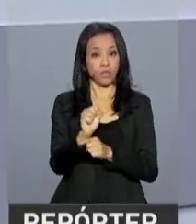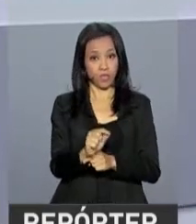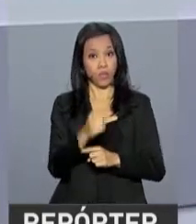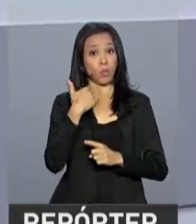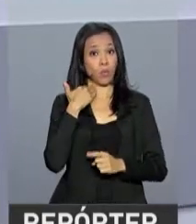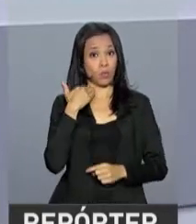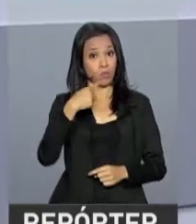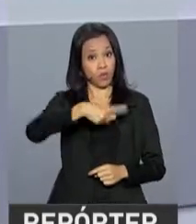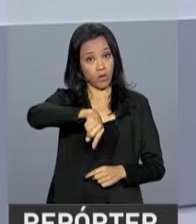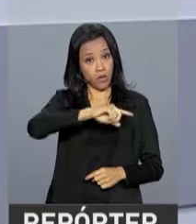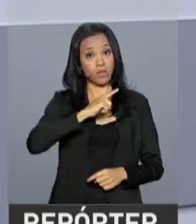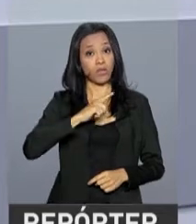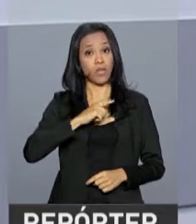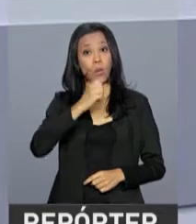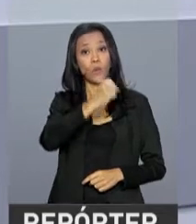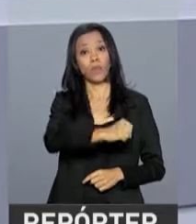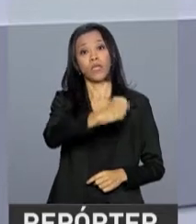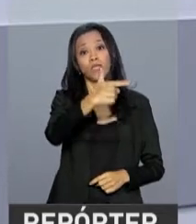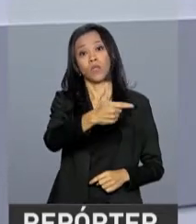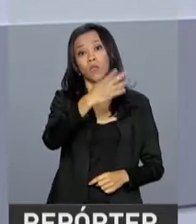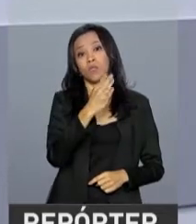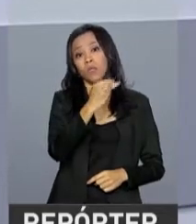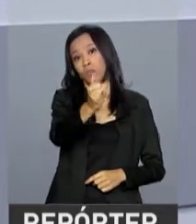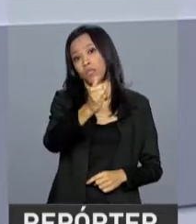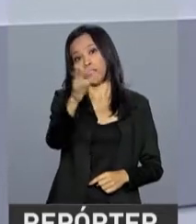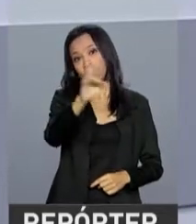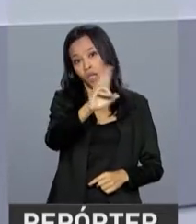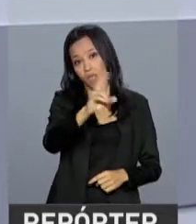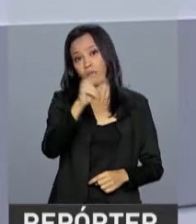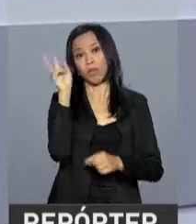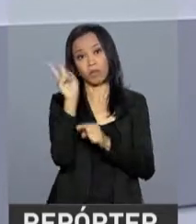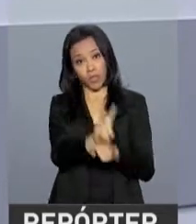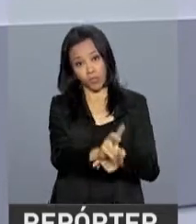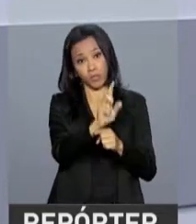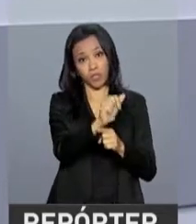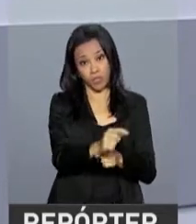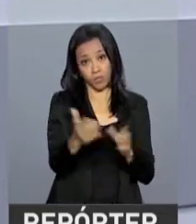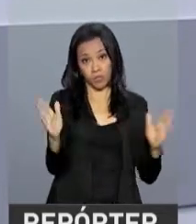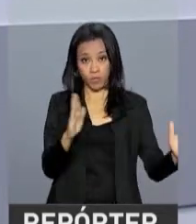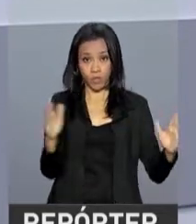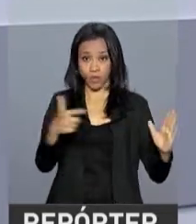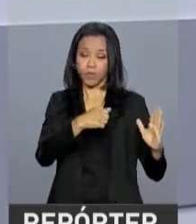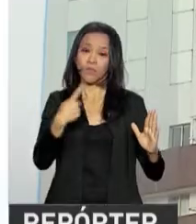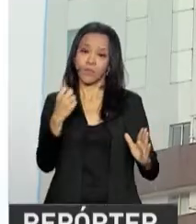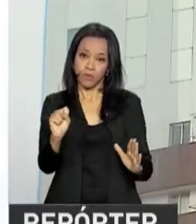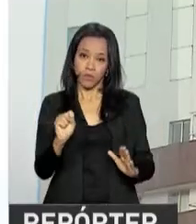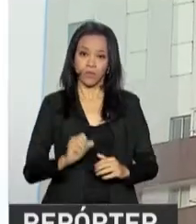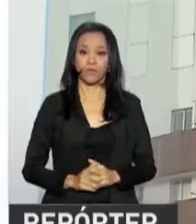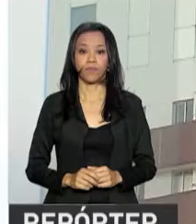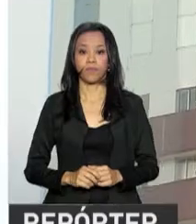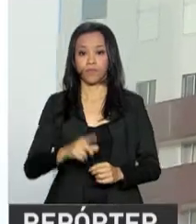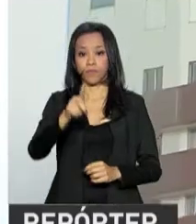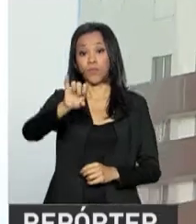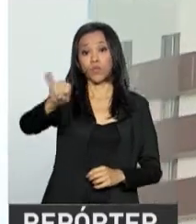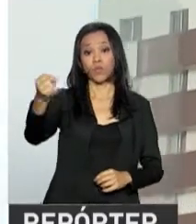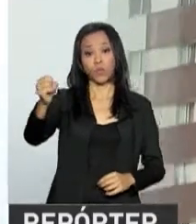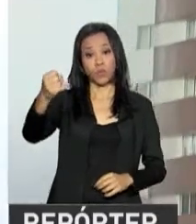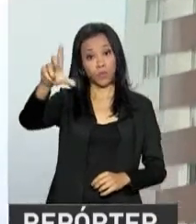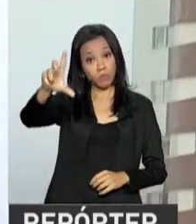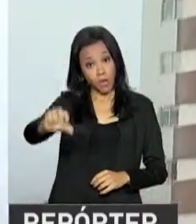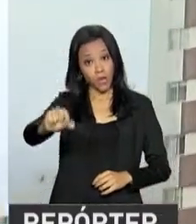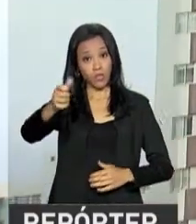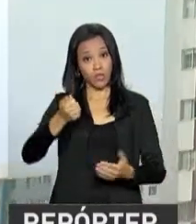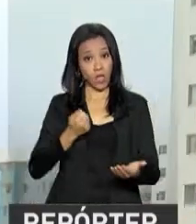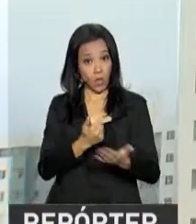conta com mais de 82 bilhões de reais para o crédito habitacional em 2018 juros mais baixos na